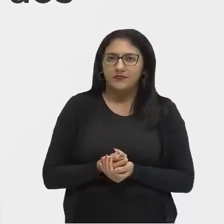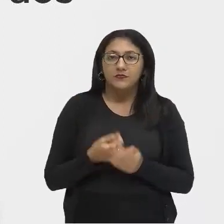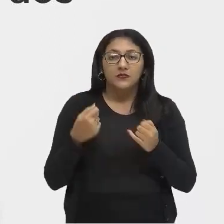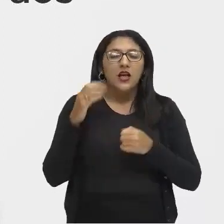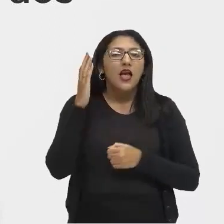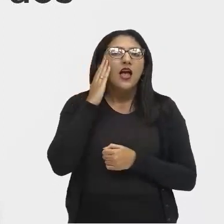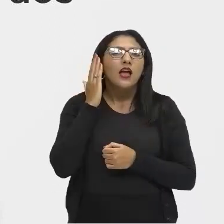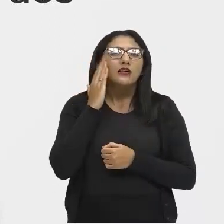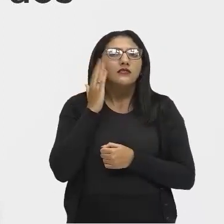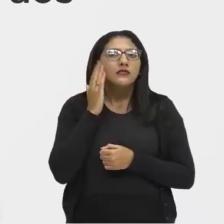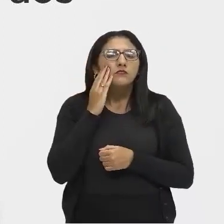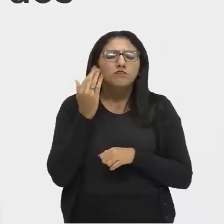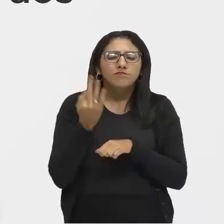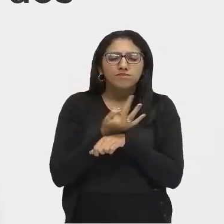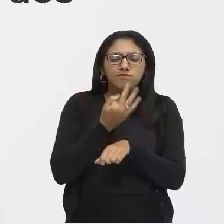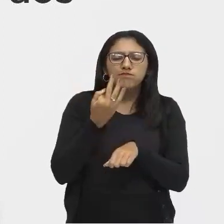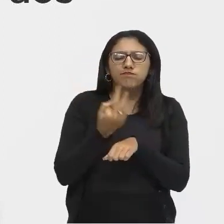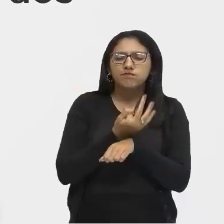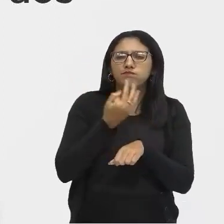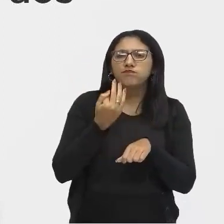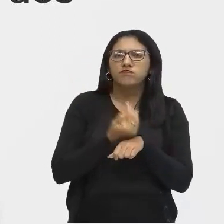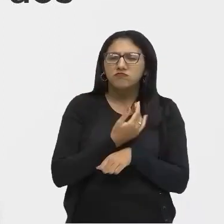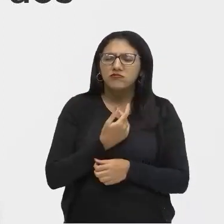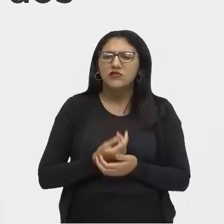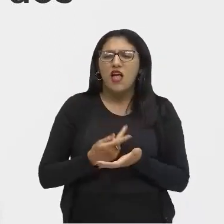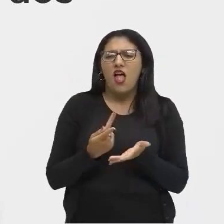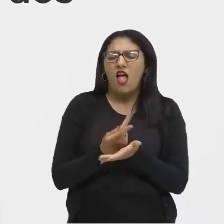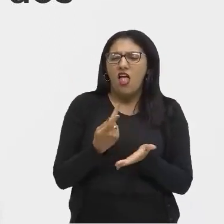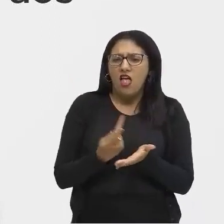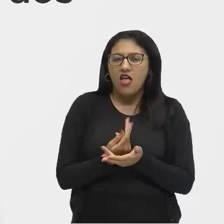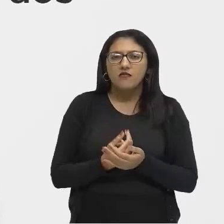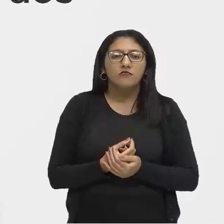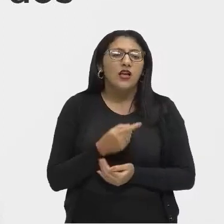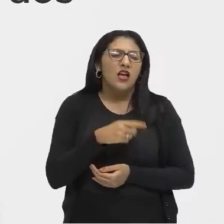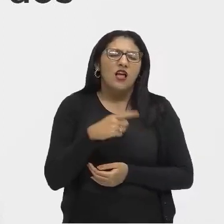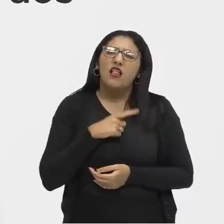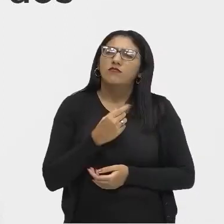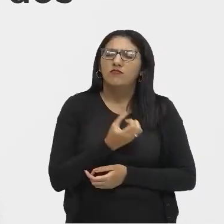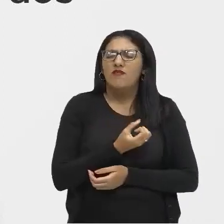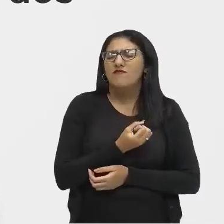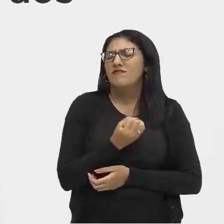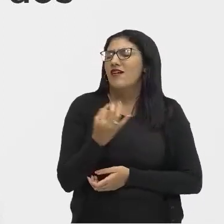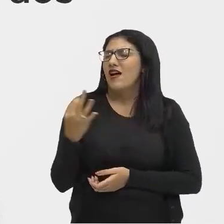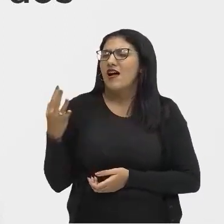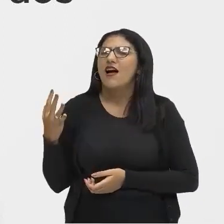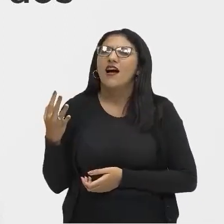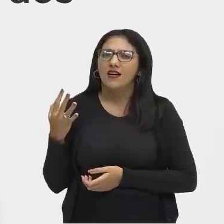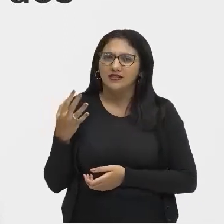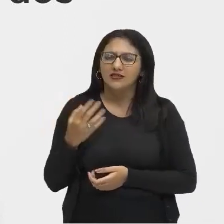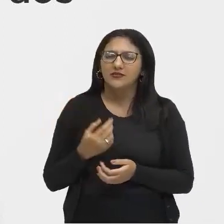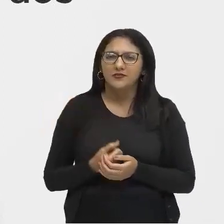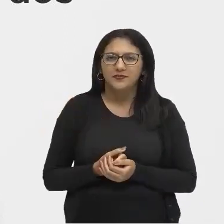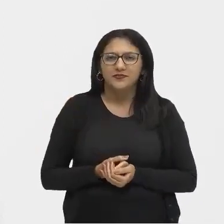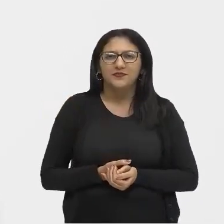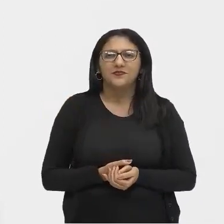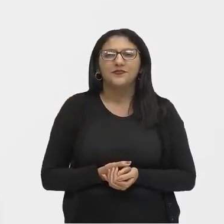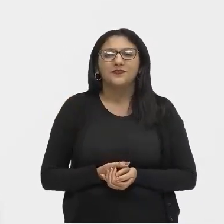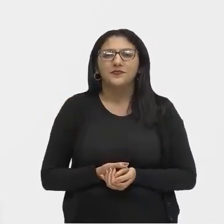desenvolver tolerância às falhas e os erros, pois eles serão inúmeros em qualquer